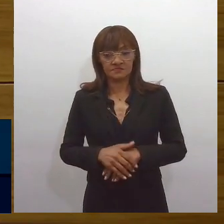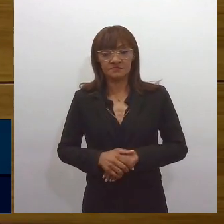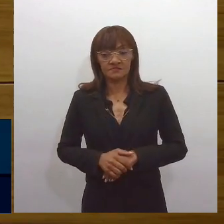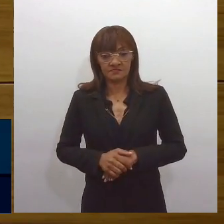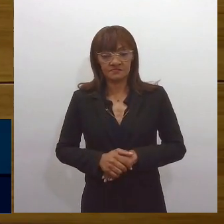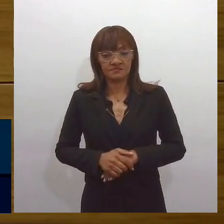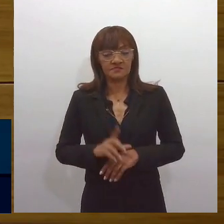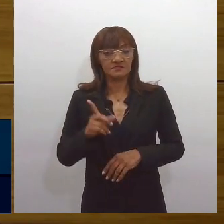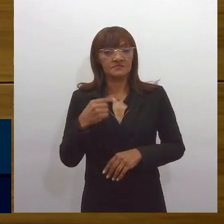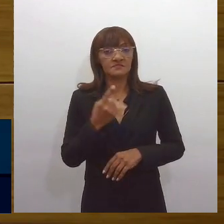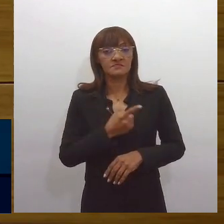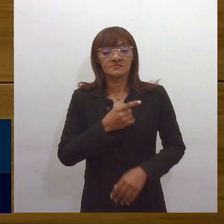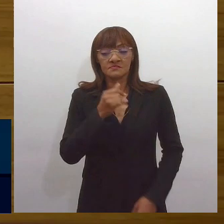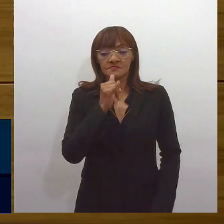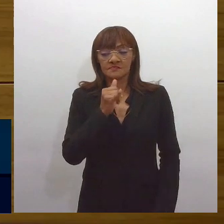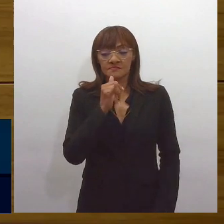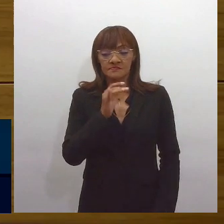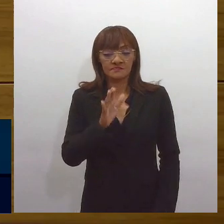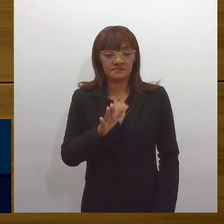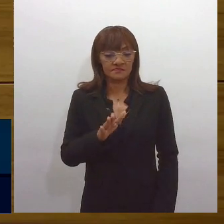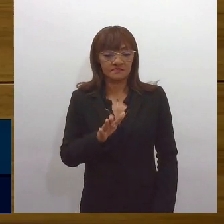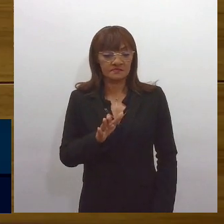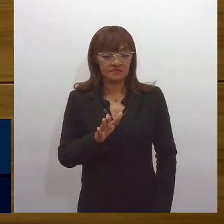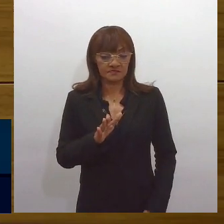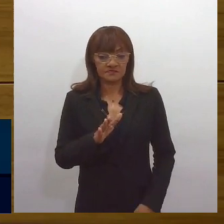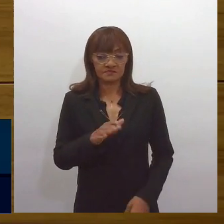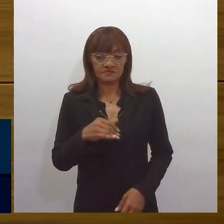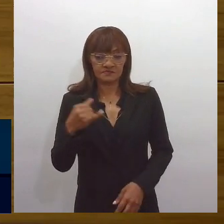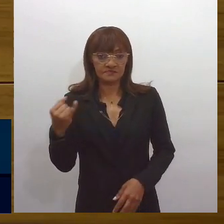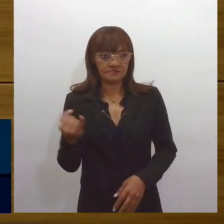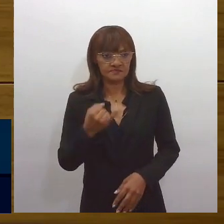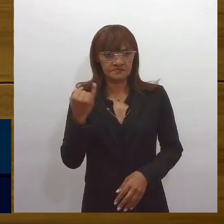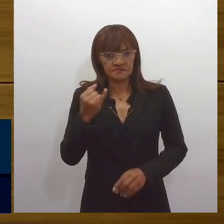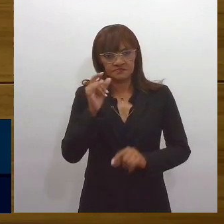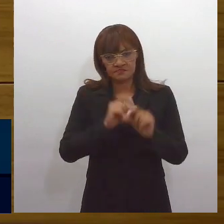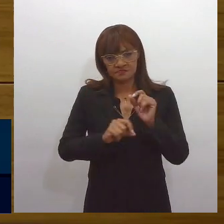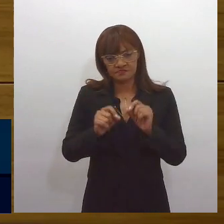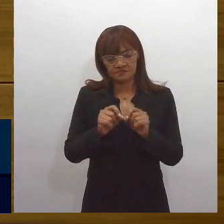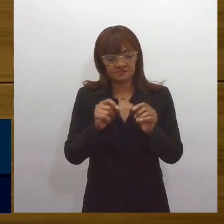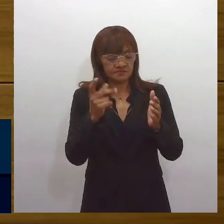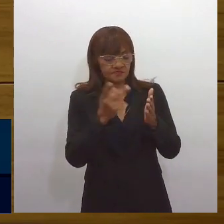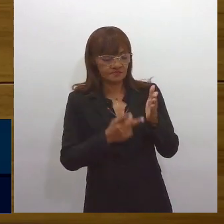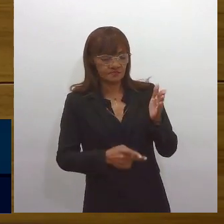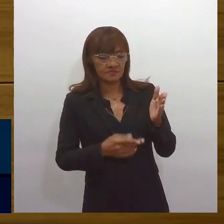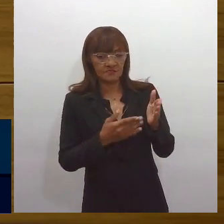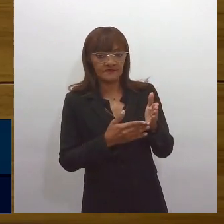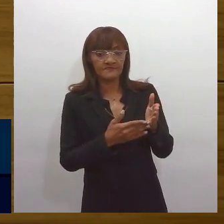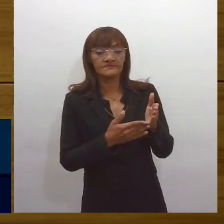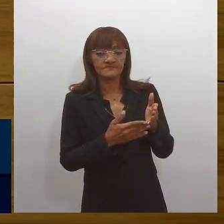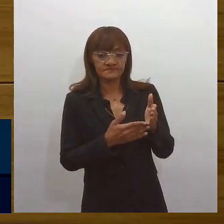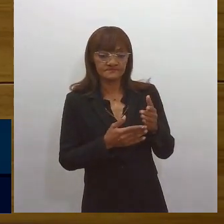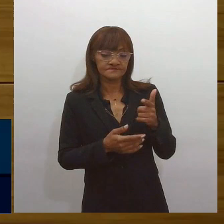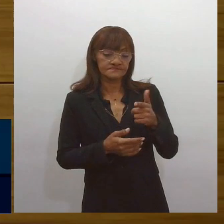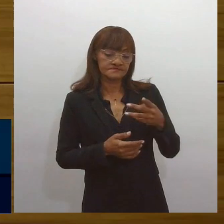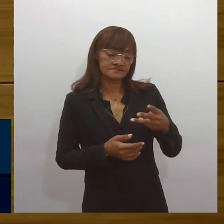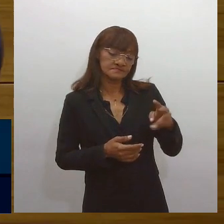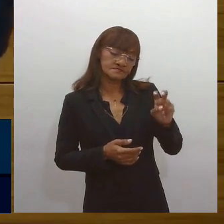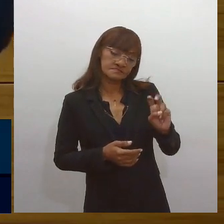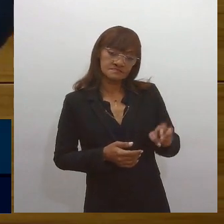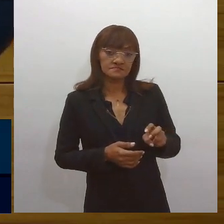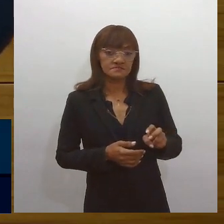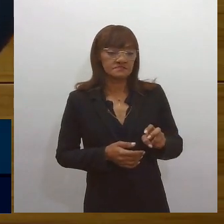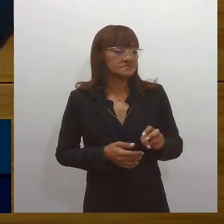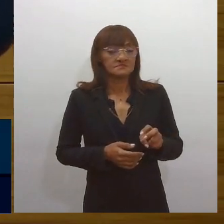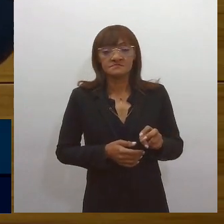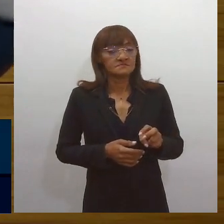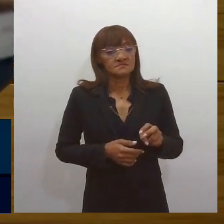muito importante envolvendo esse projeto da 235 que é um recurso que não está previsto no orçamento Sergipano a gente teve que tirar